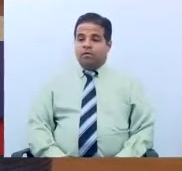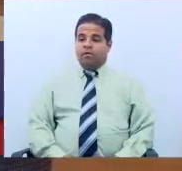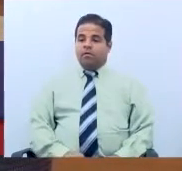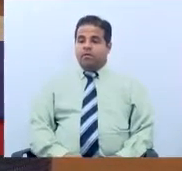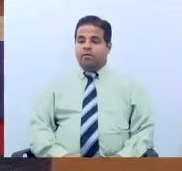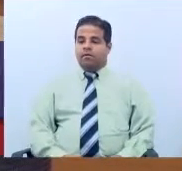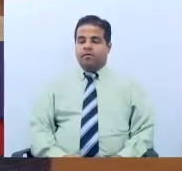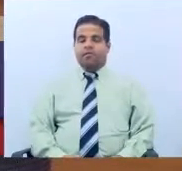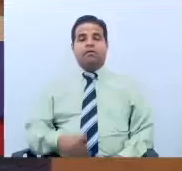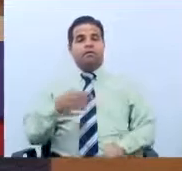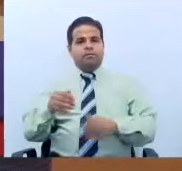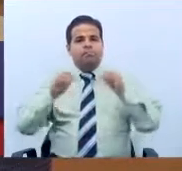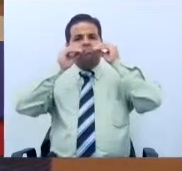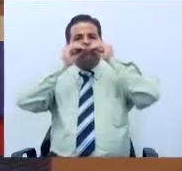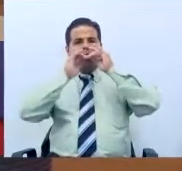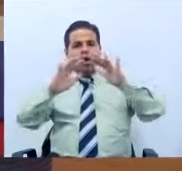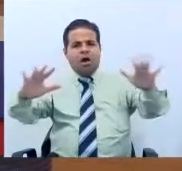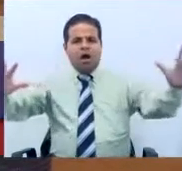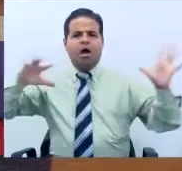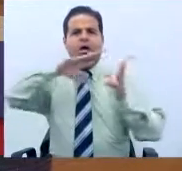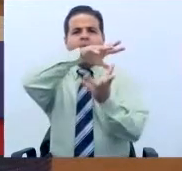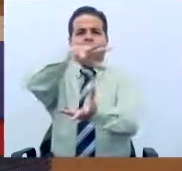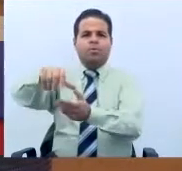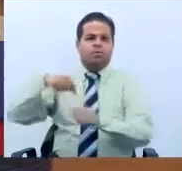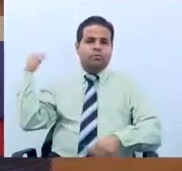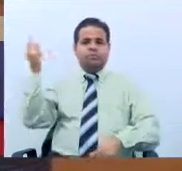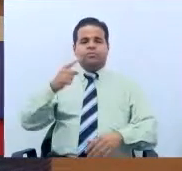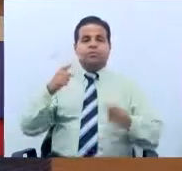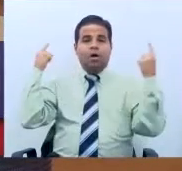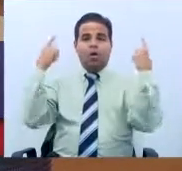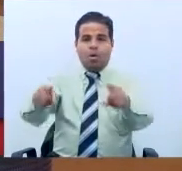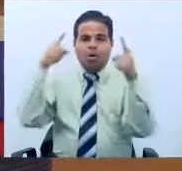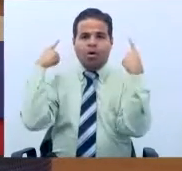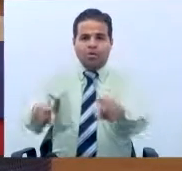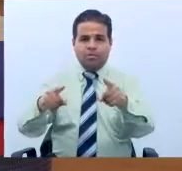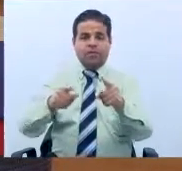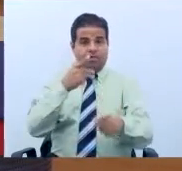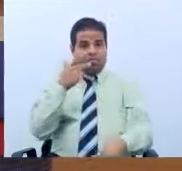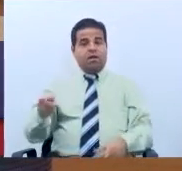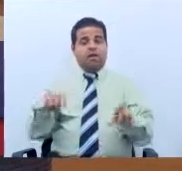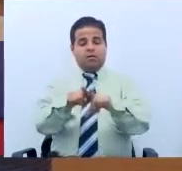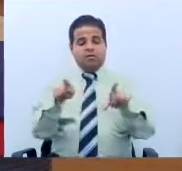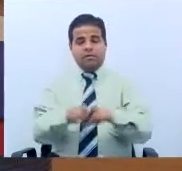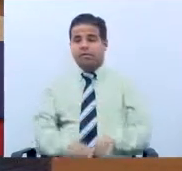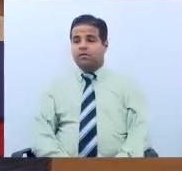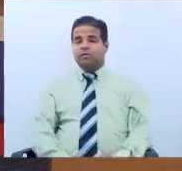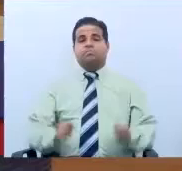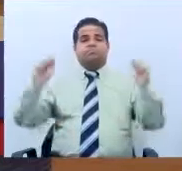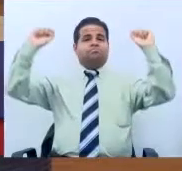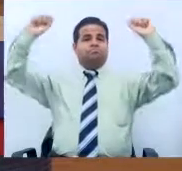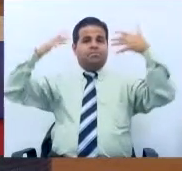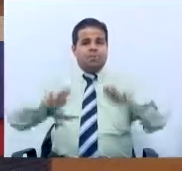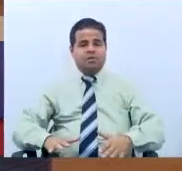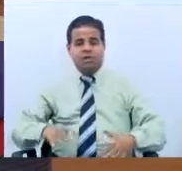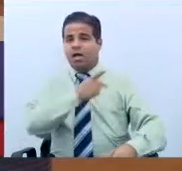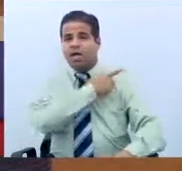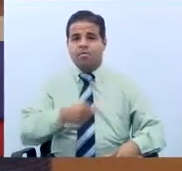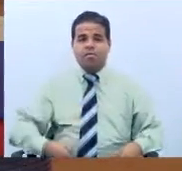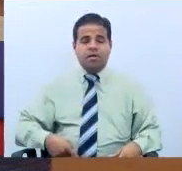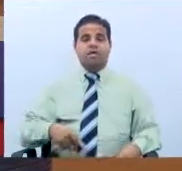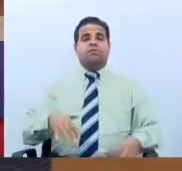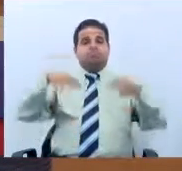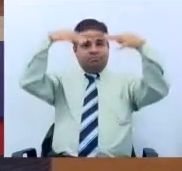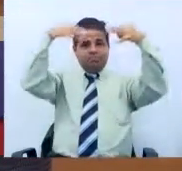que acaba repercutindo no mundo todo, condenando e falando que estava derrubando uma presidente